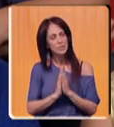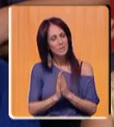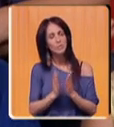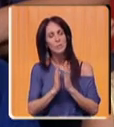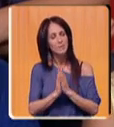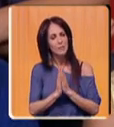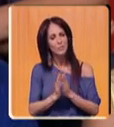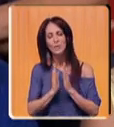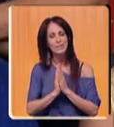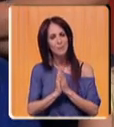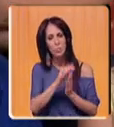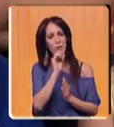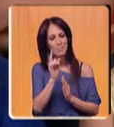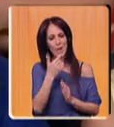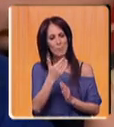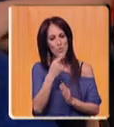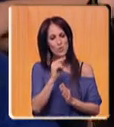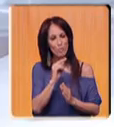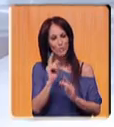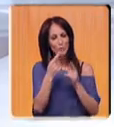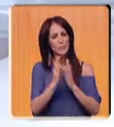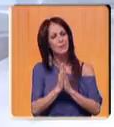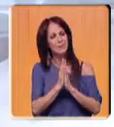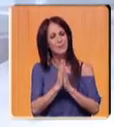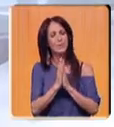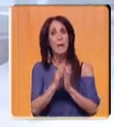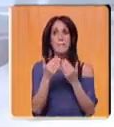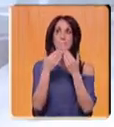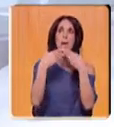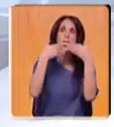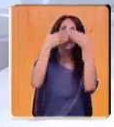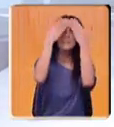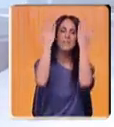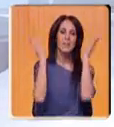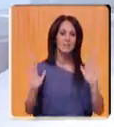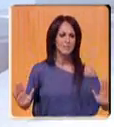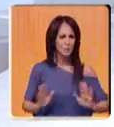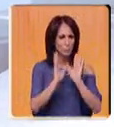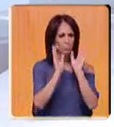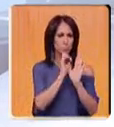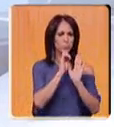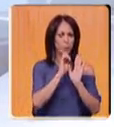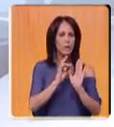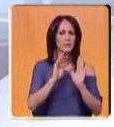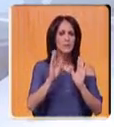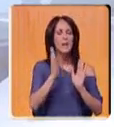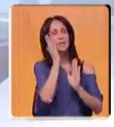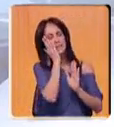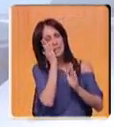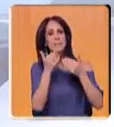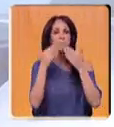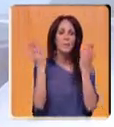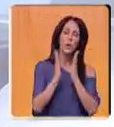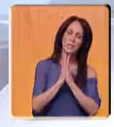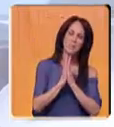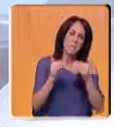Oração. Oração, Oração. Ah, isto logo de manhã, Oração logo de manhã. Boas orações devem ser feitas de manhã. E ao deitar também. Já,